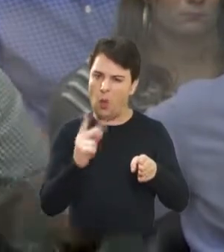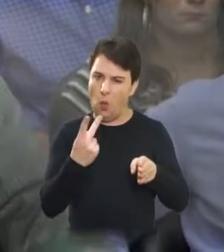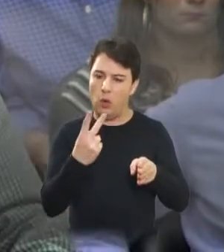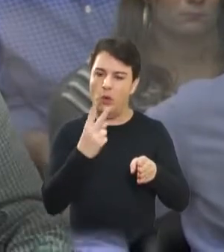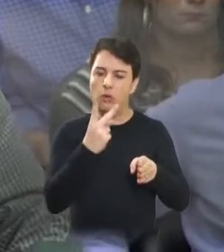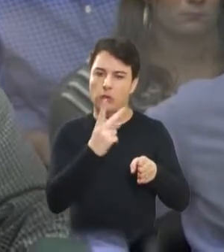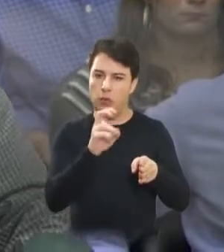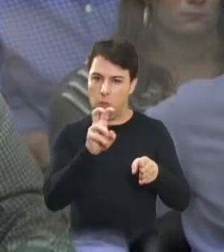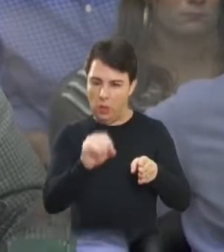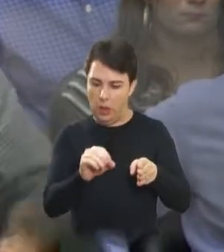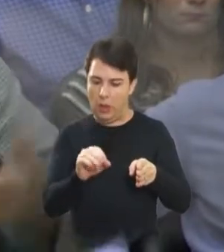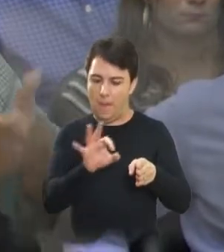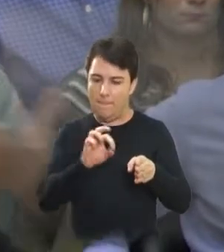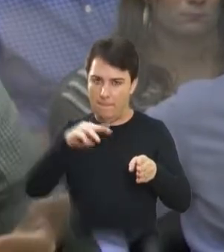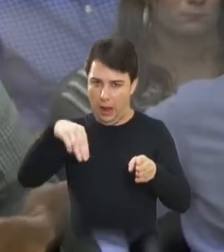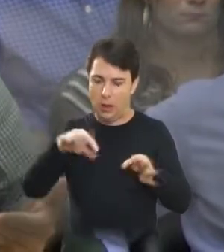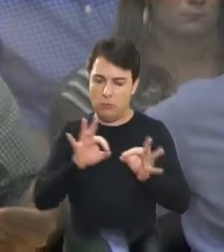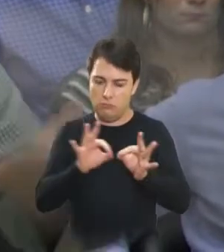qualquer problema,